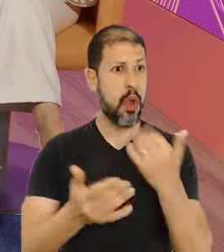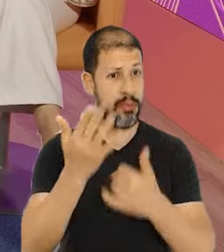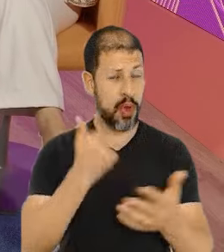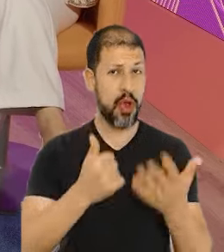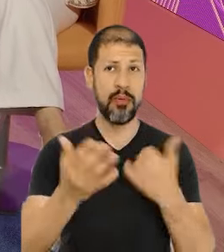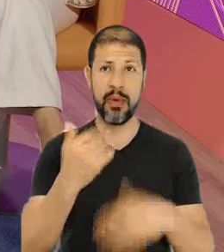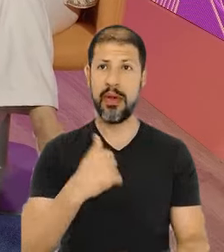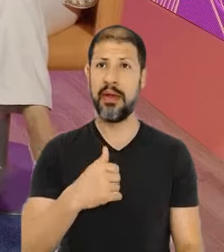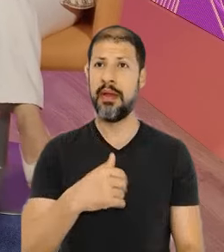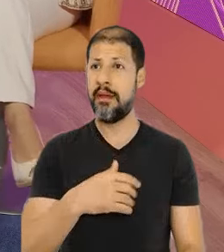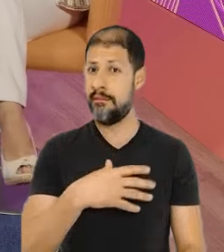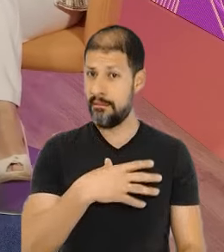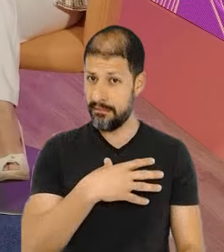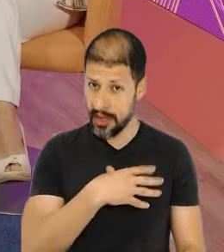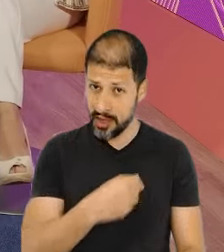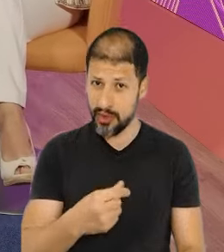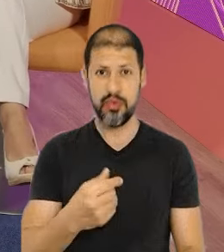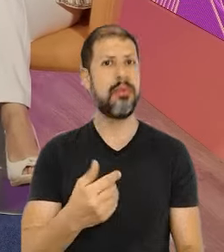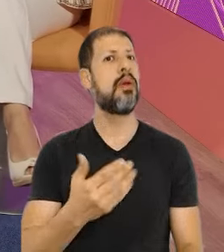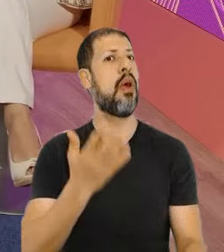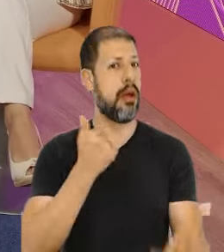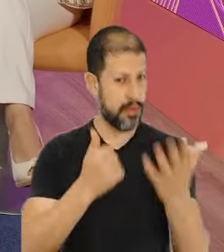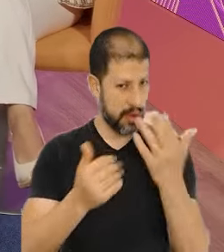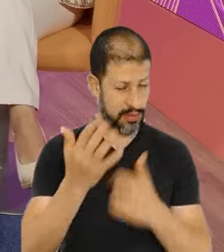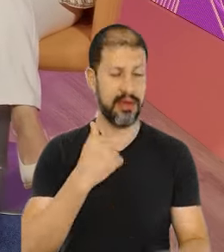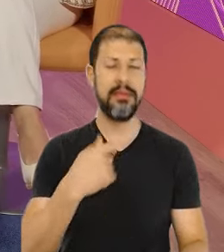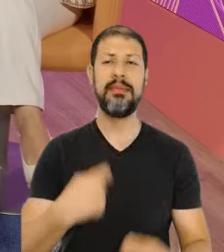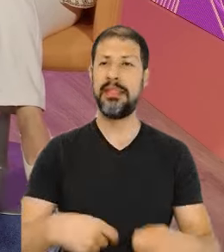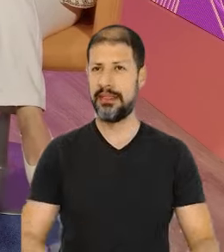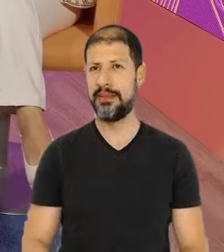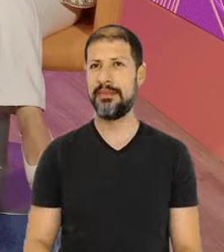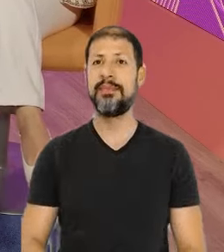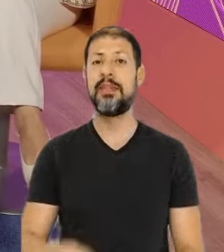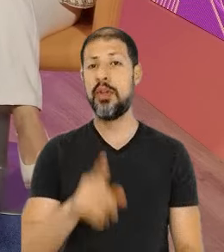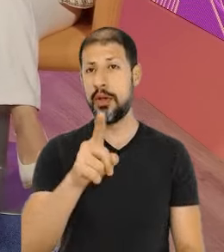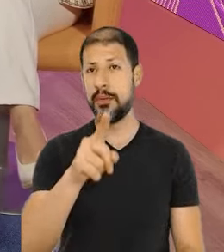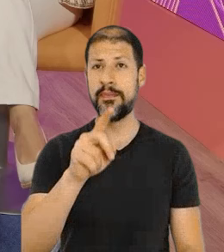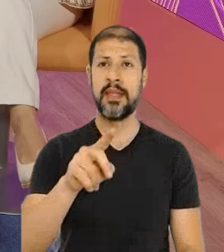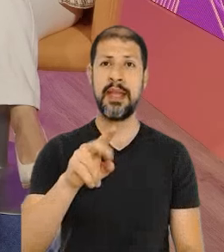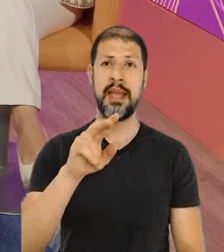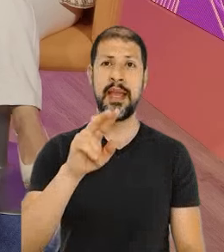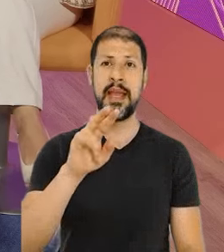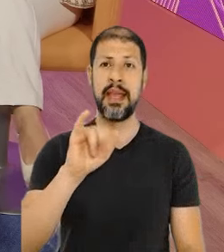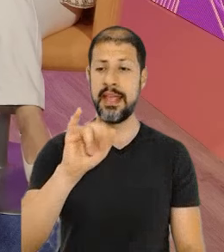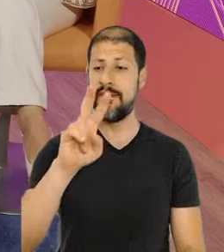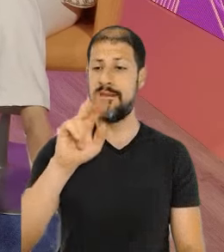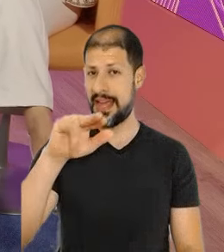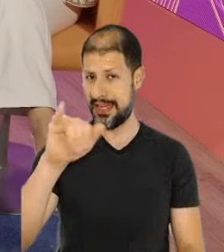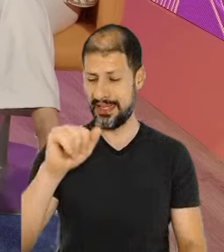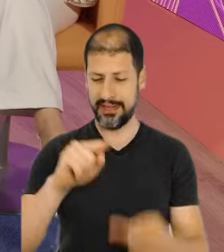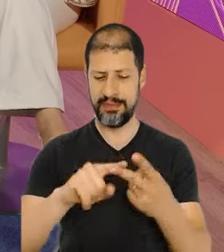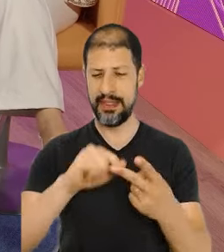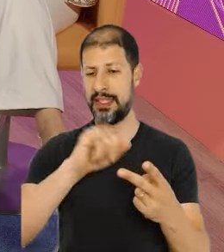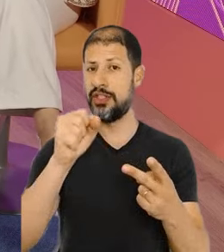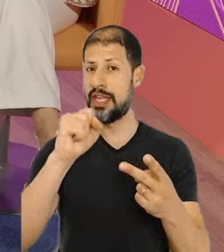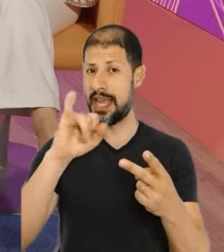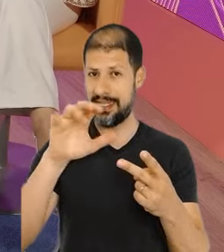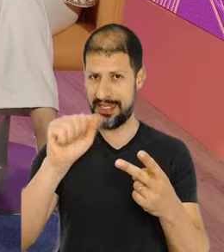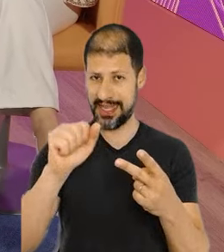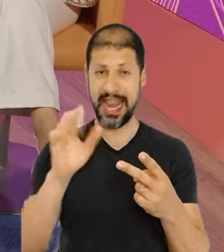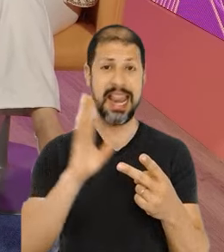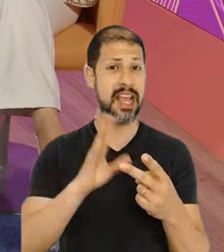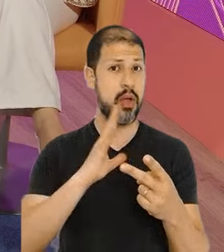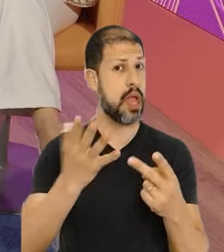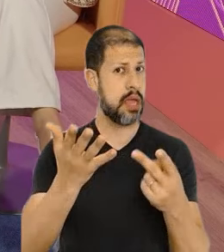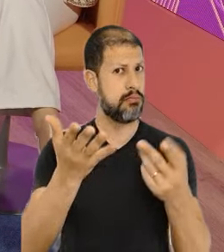tem que ter ali uma comidinha para eles é muito bom e j uma coisa bem legal que eu queria que vocês contassem aqui